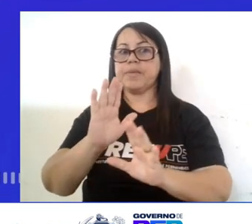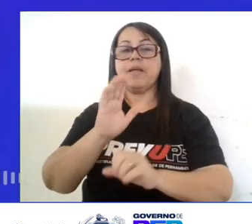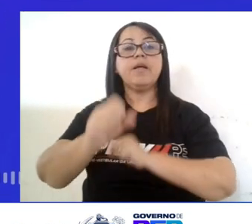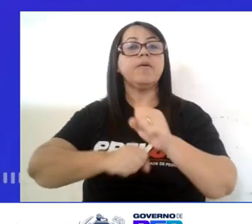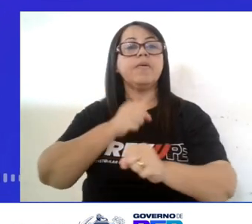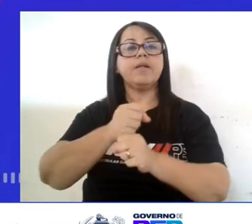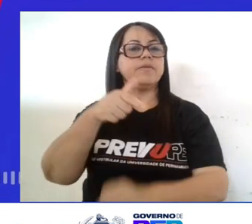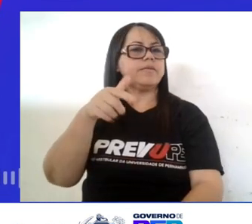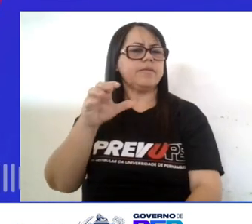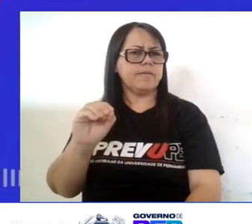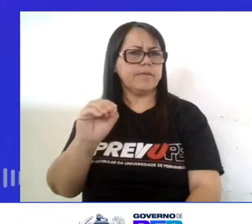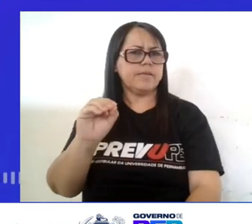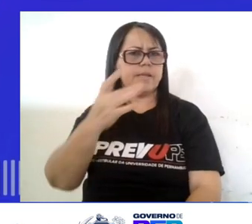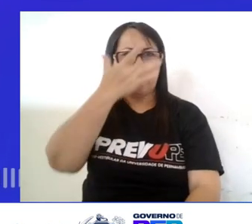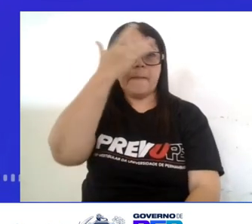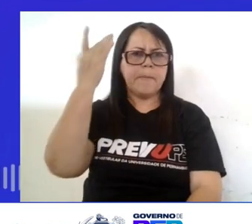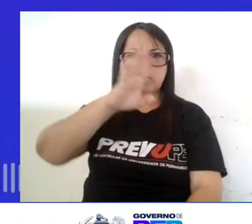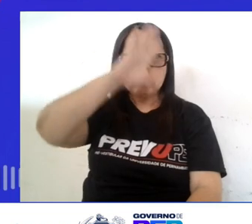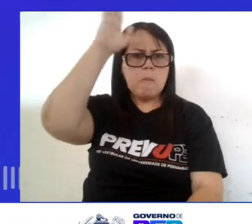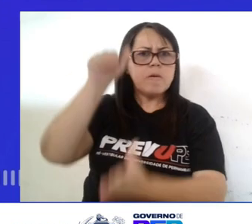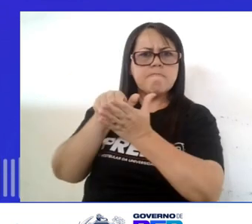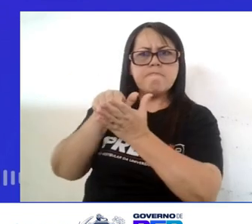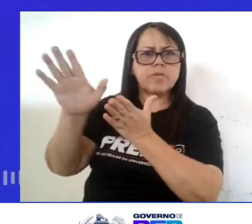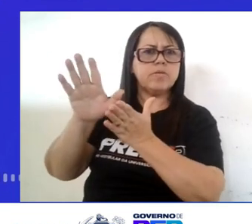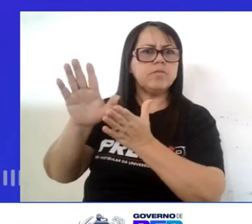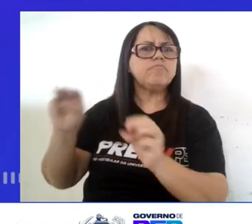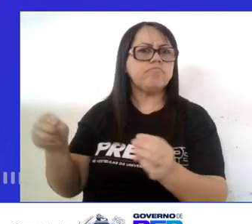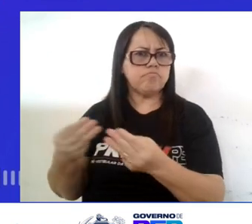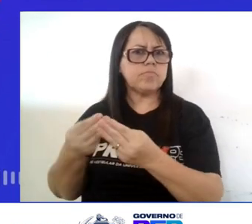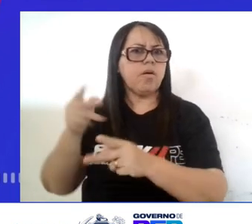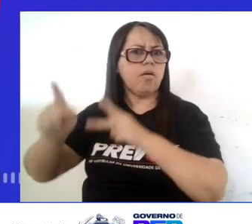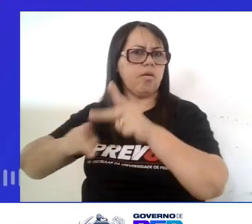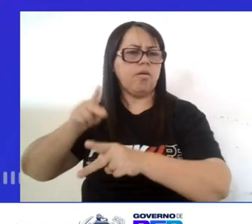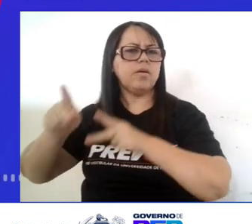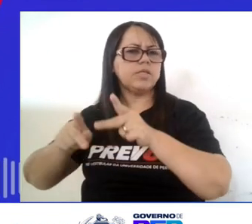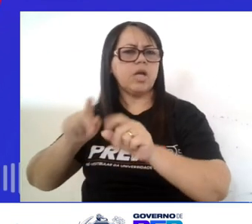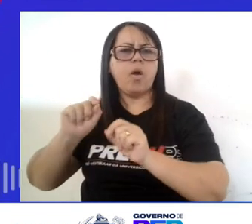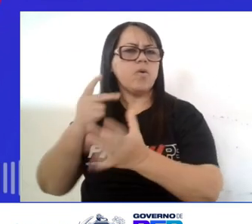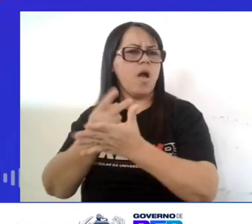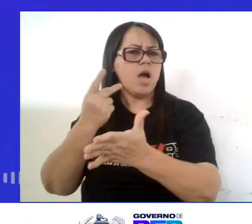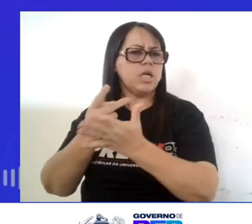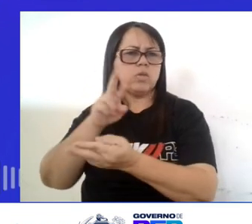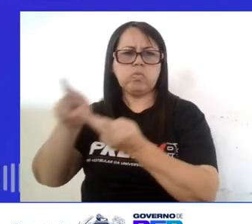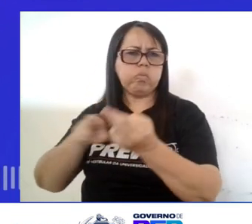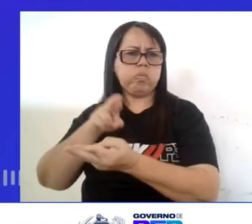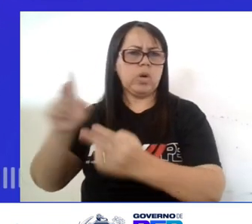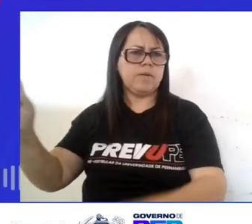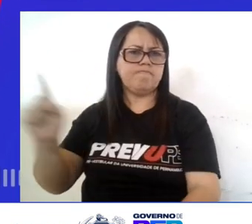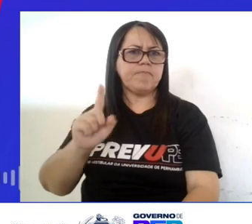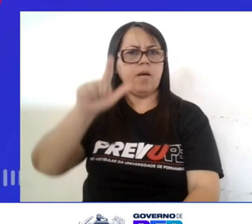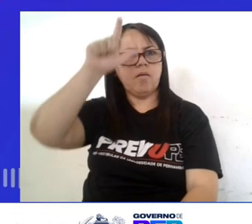expulsos da terra pelos Romanos em represália Há uma grande revolta liderado por Flávio